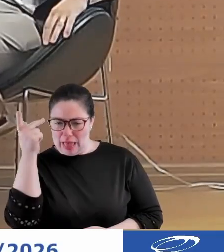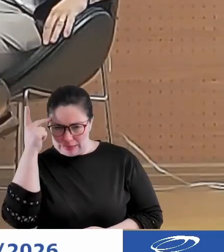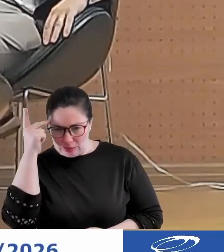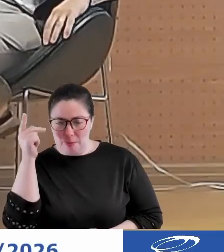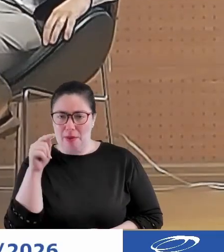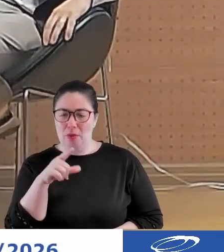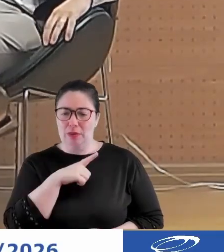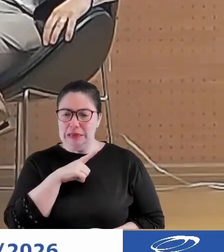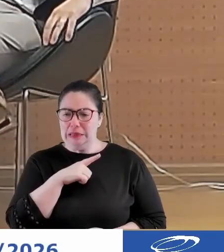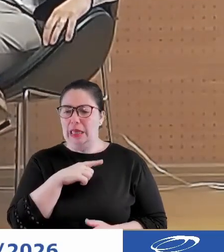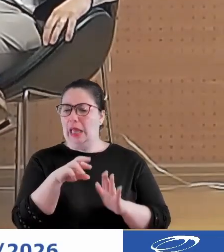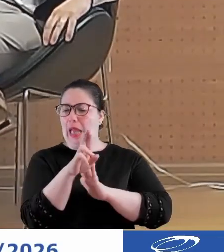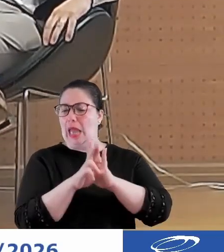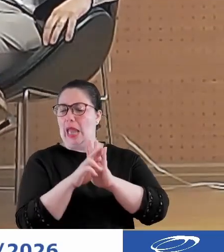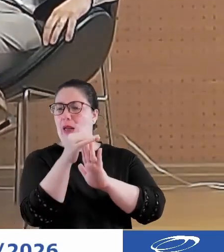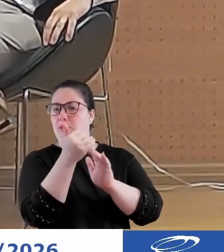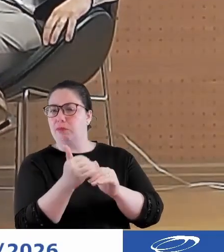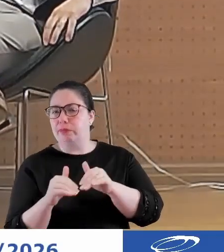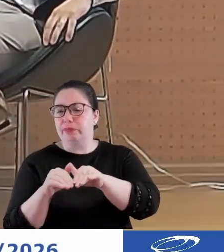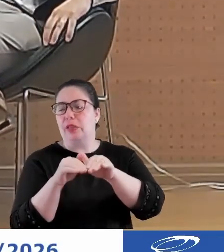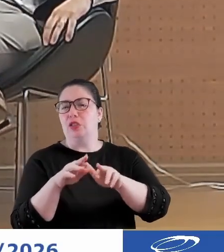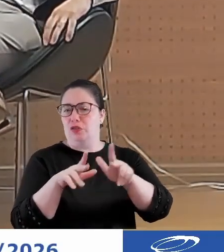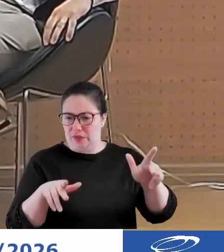profilaxia diferenciada para esses pacientes de maior risco?